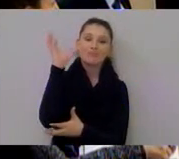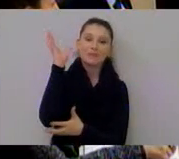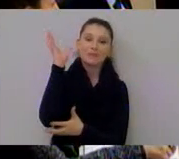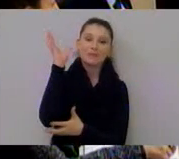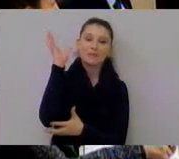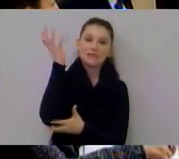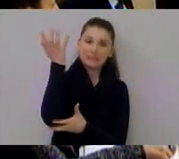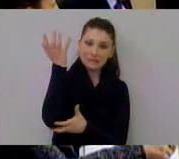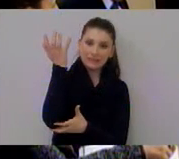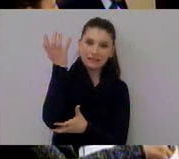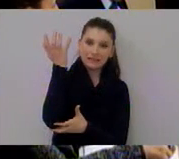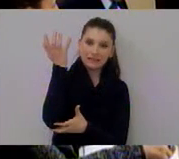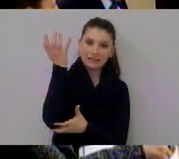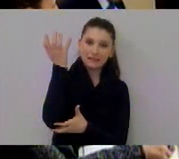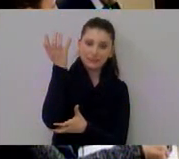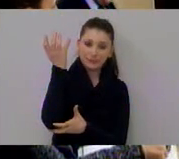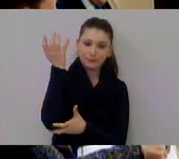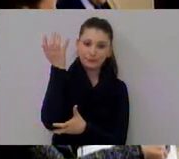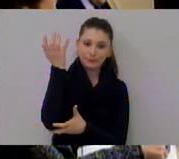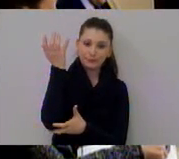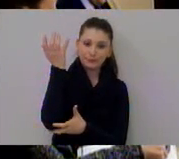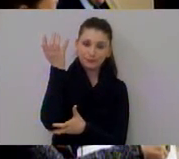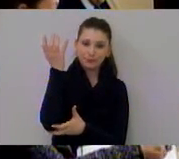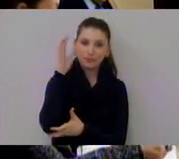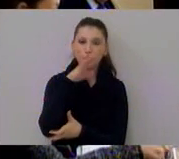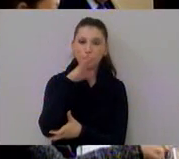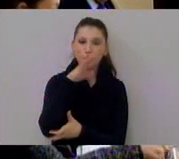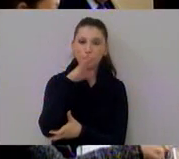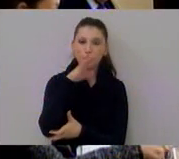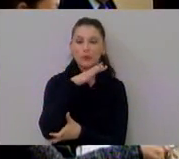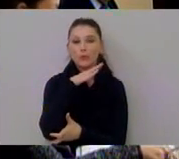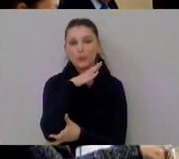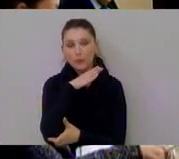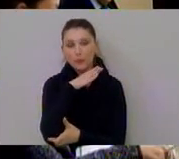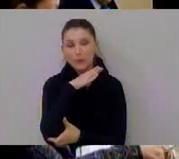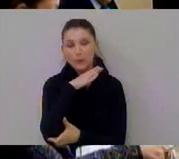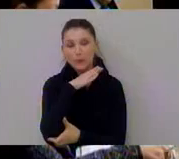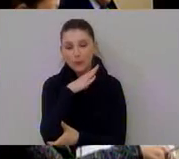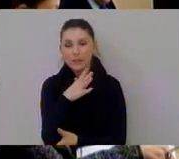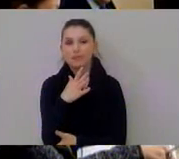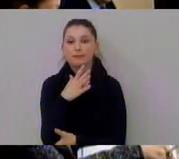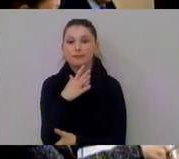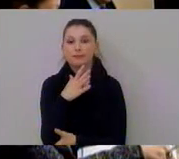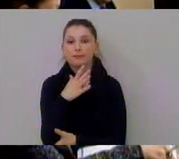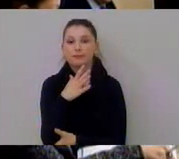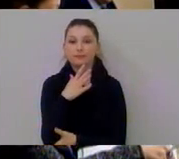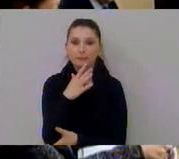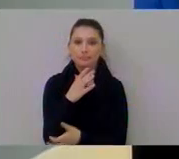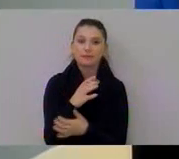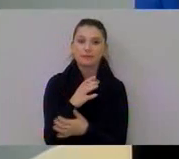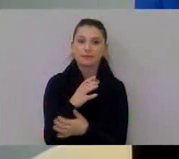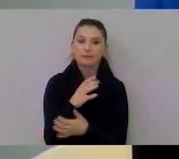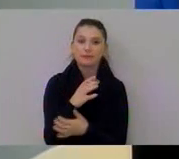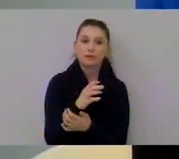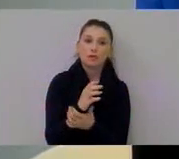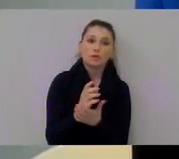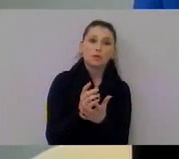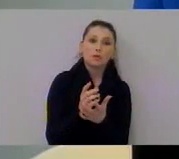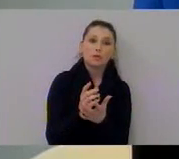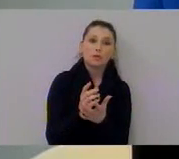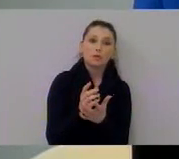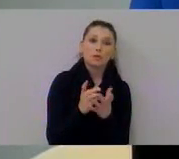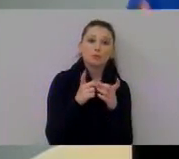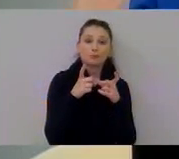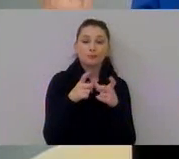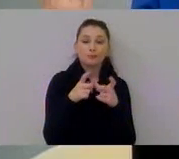nessa escola Ângelo Félix Jôni, que é no Vosocris. Então,